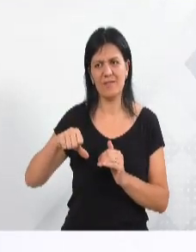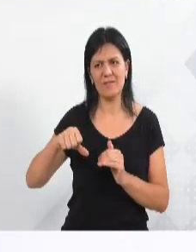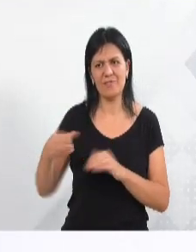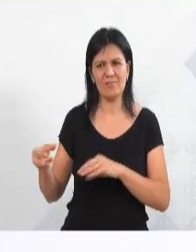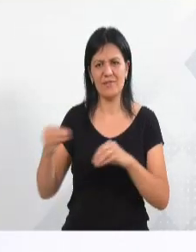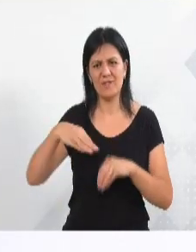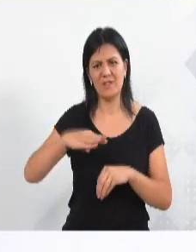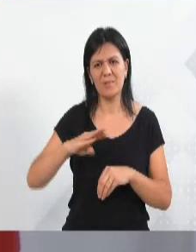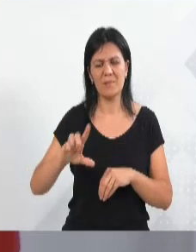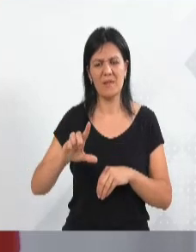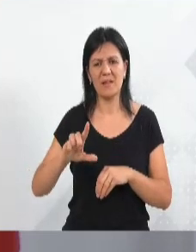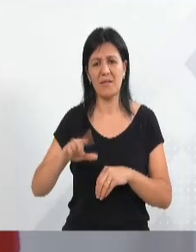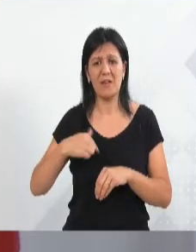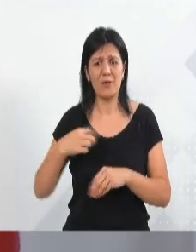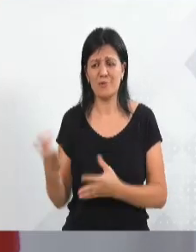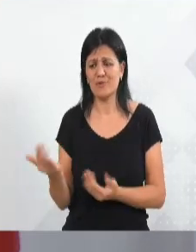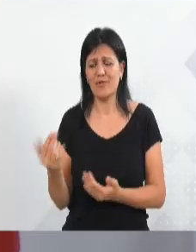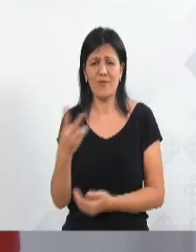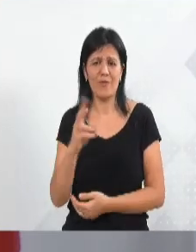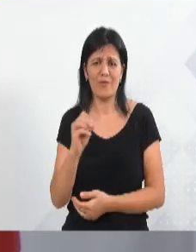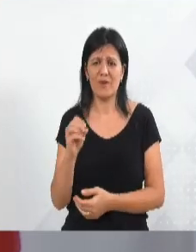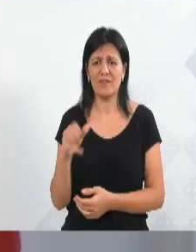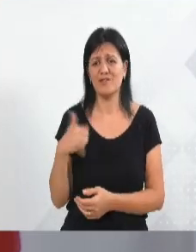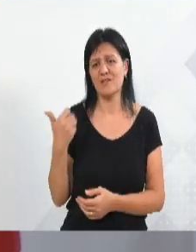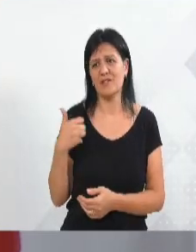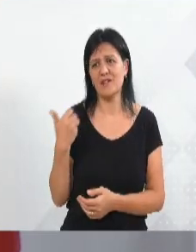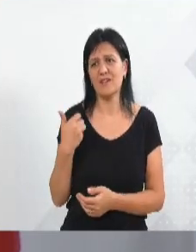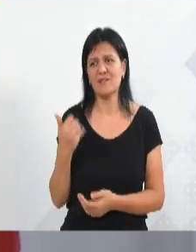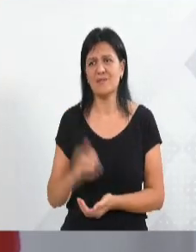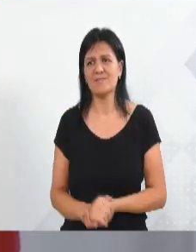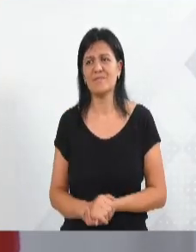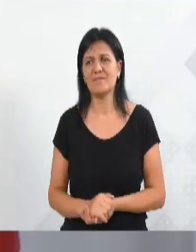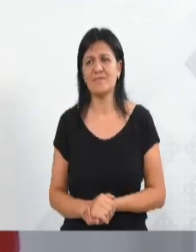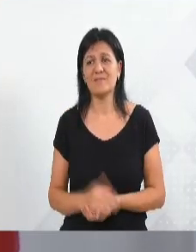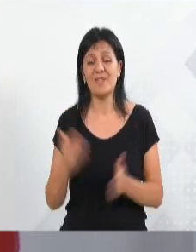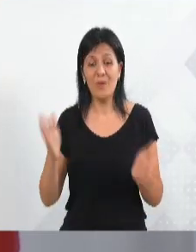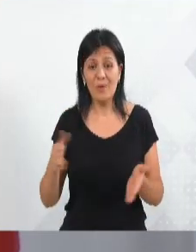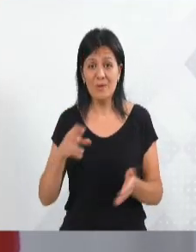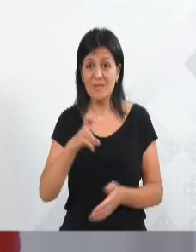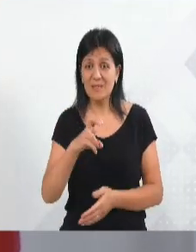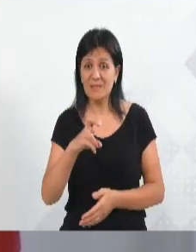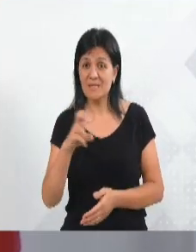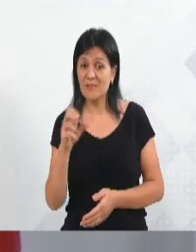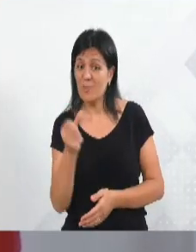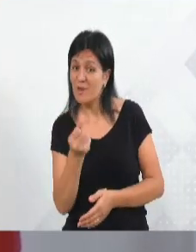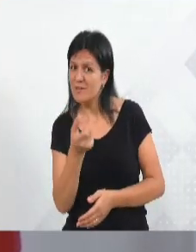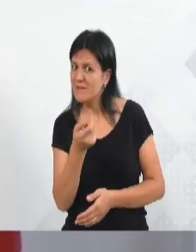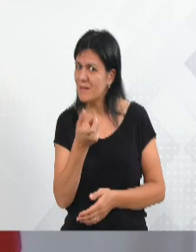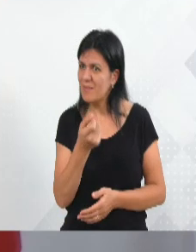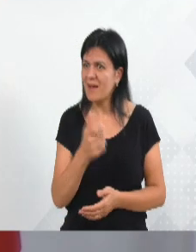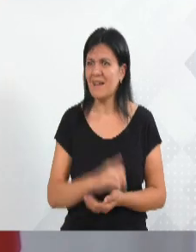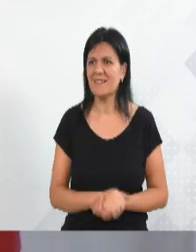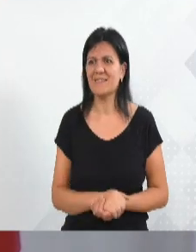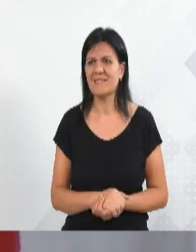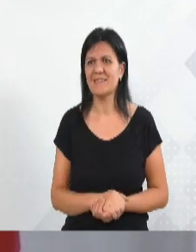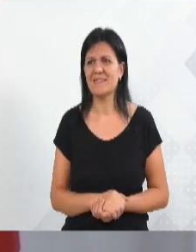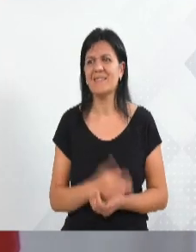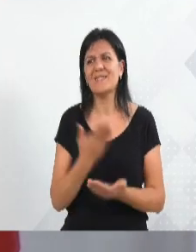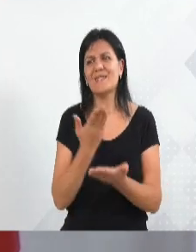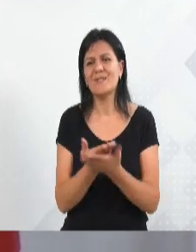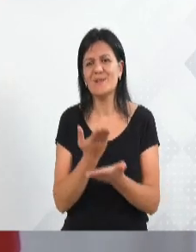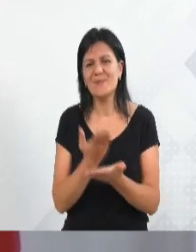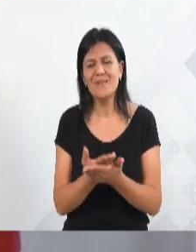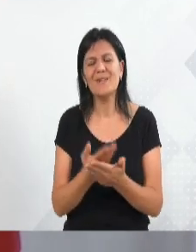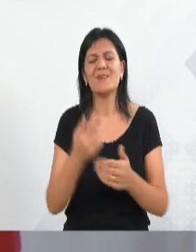Polícia Militar, jovem, de 20 anos de idade. E cá estou eu hoje com 50 e quase 56, estudando,